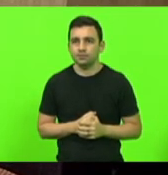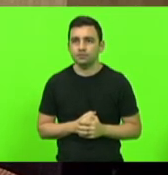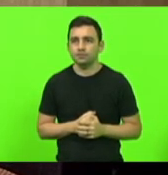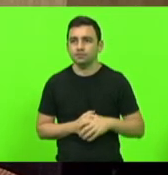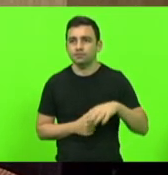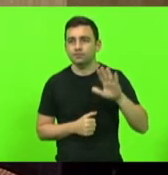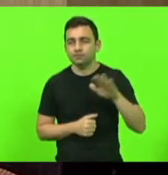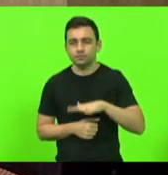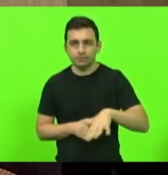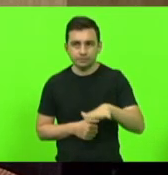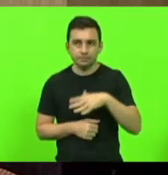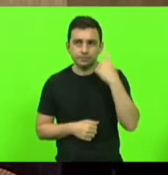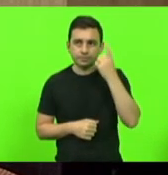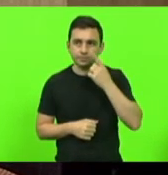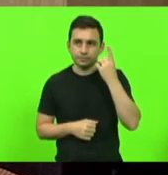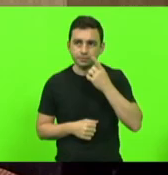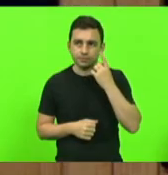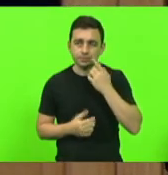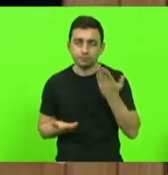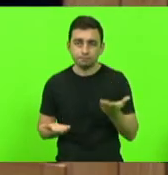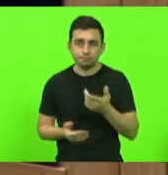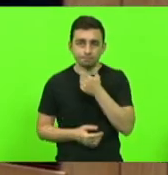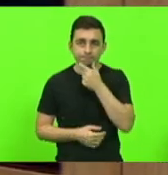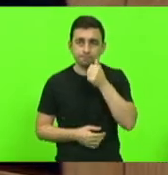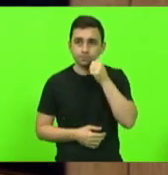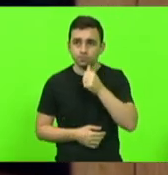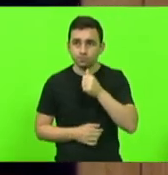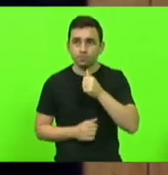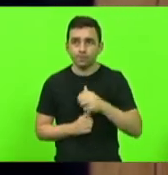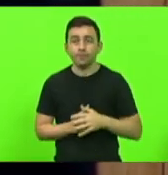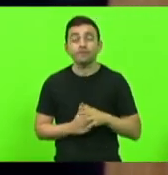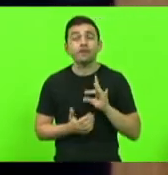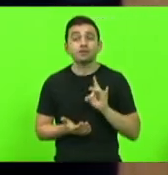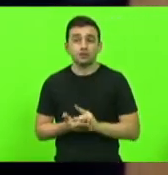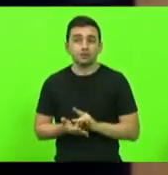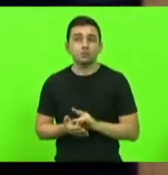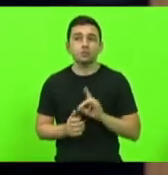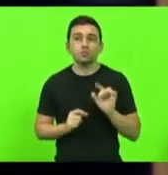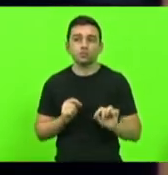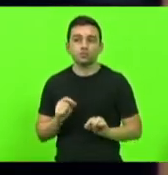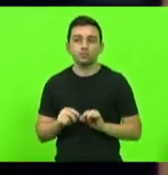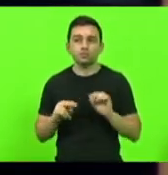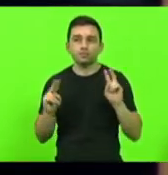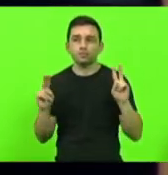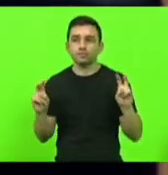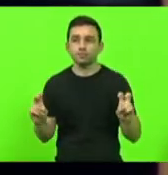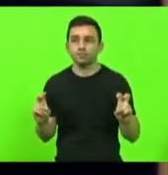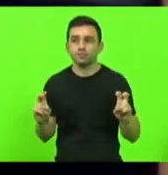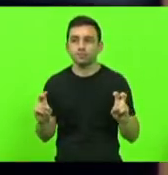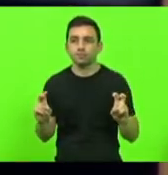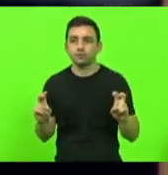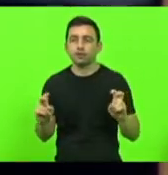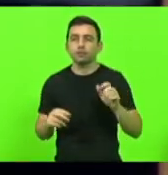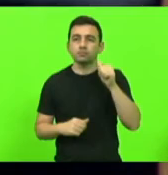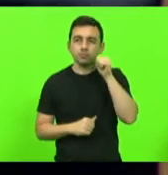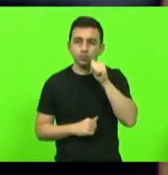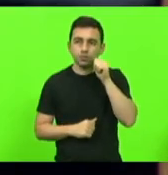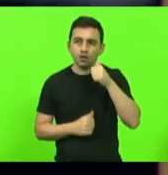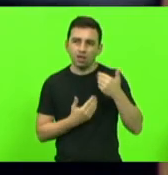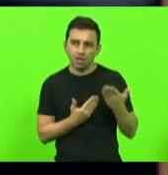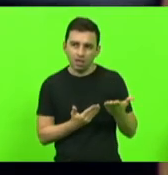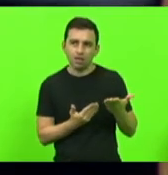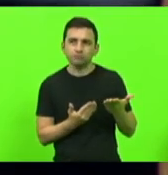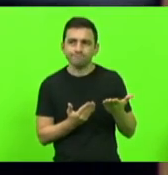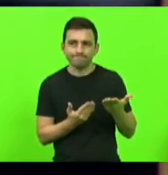senhoras deputadas. Na verdade, nós, aqui a questão é a mulher que é a vulnerável